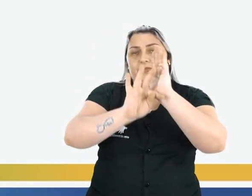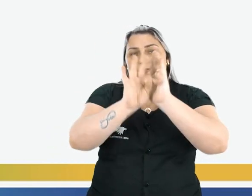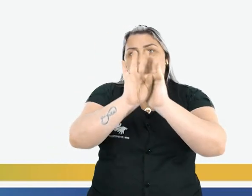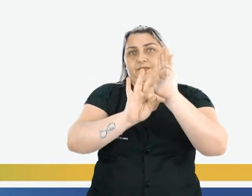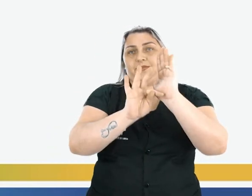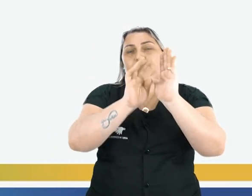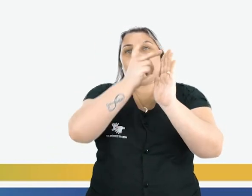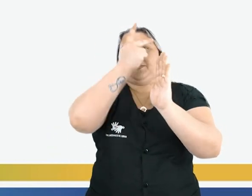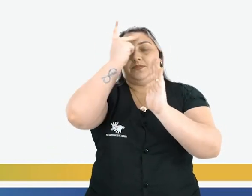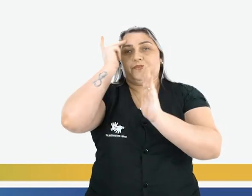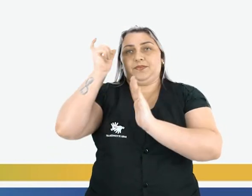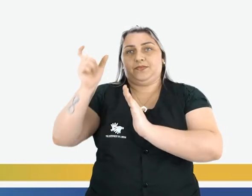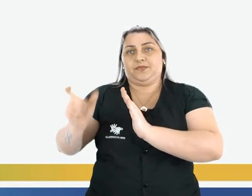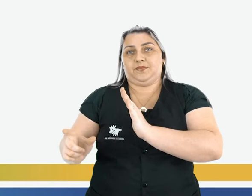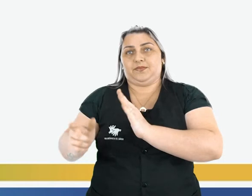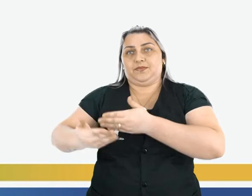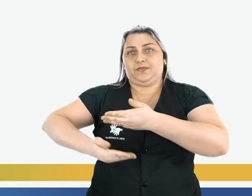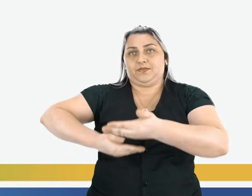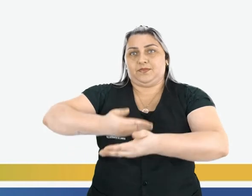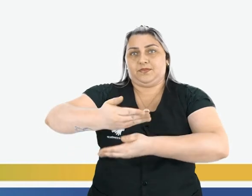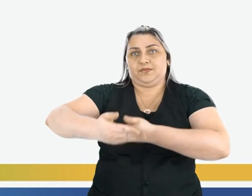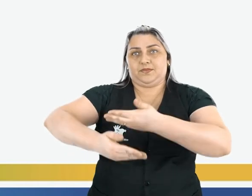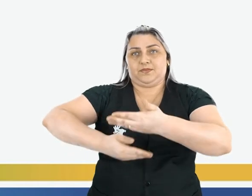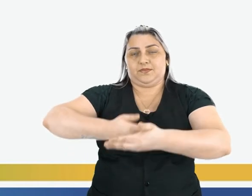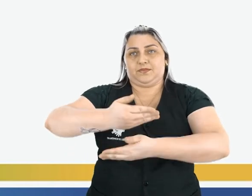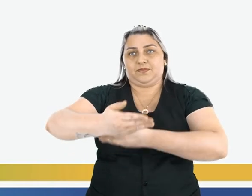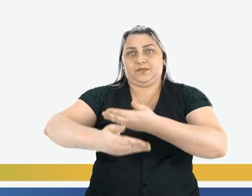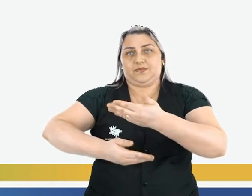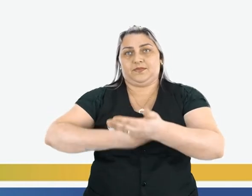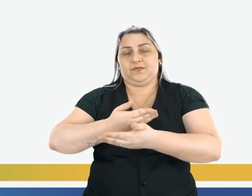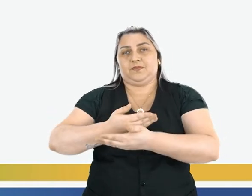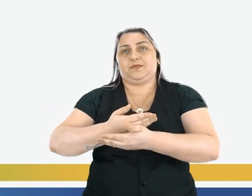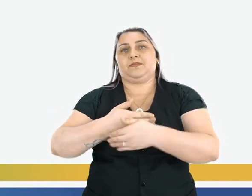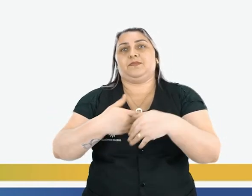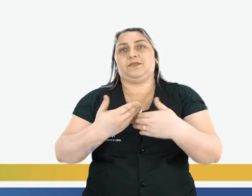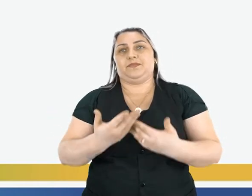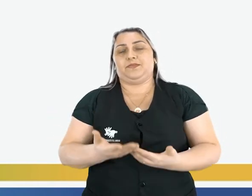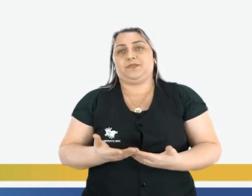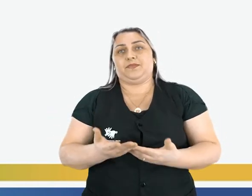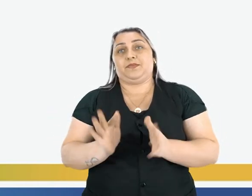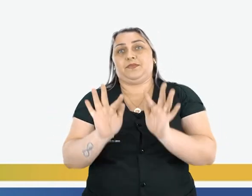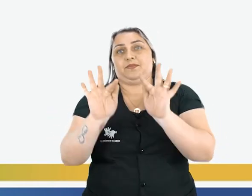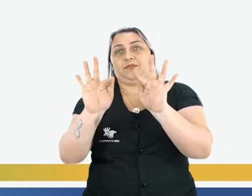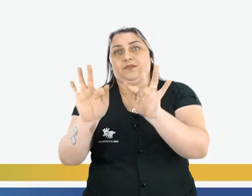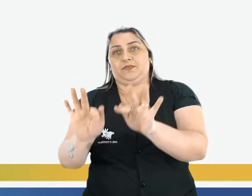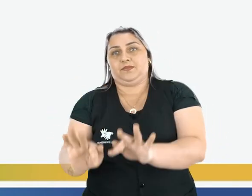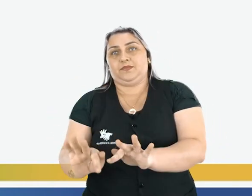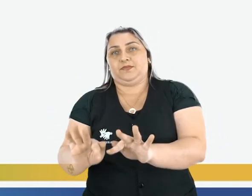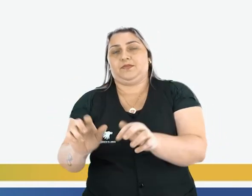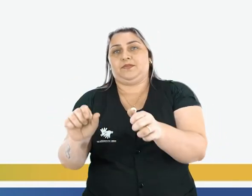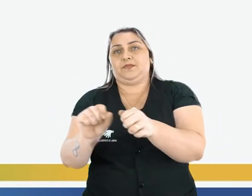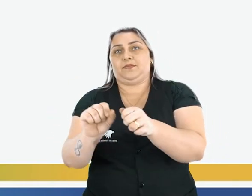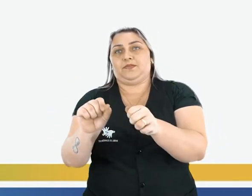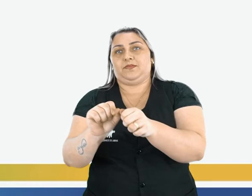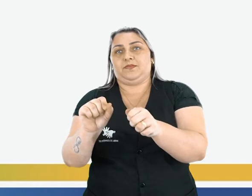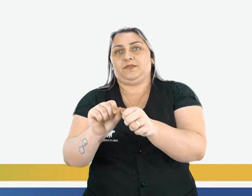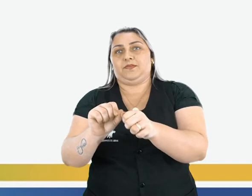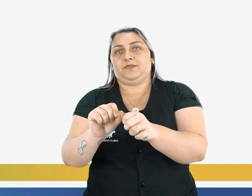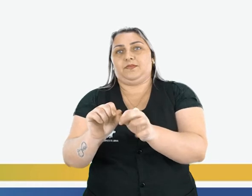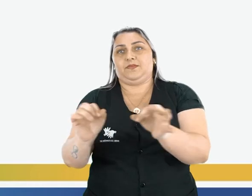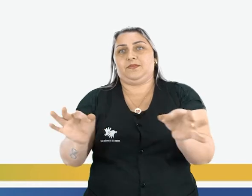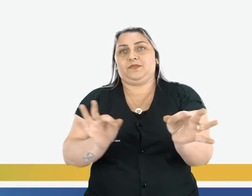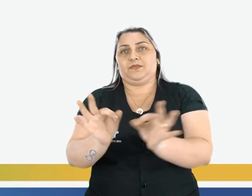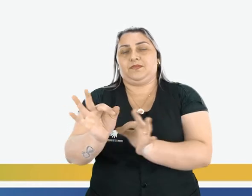as personagens interajam em torno de uma situação. Por fim, criamos um final